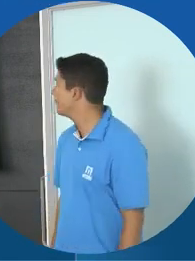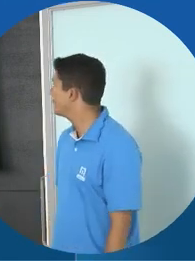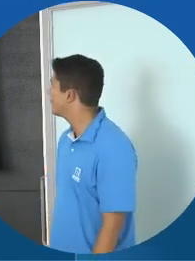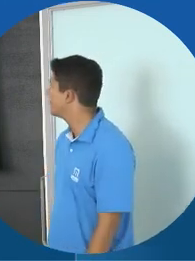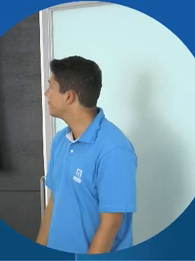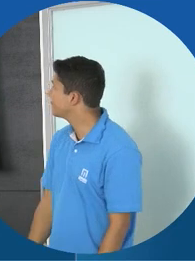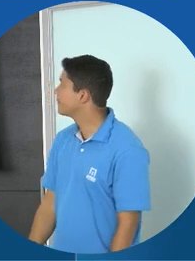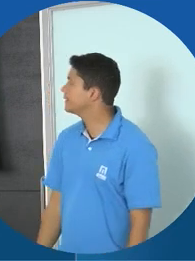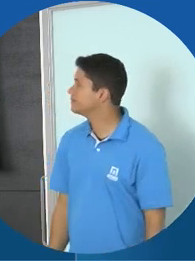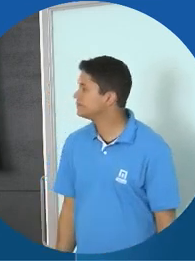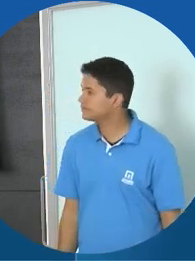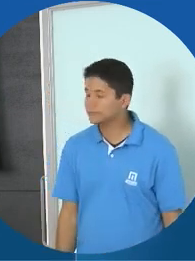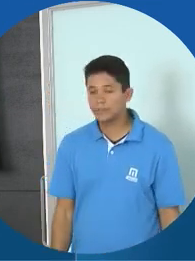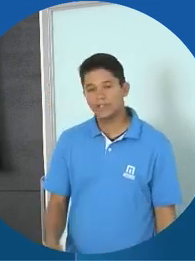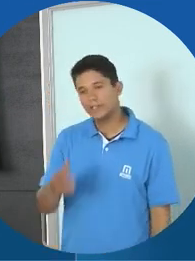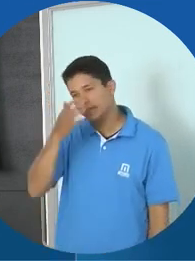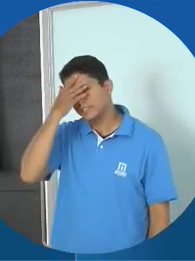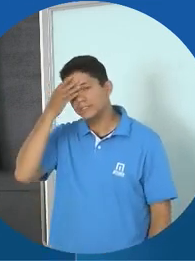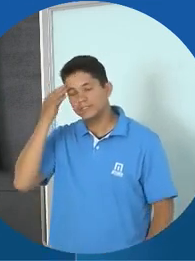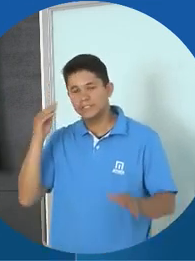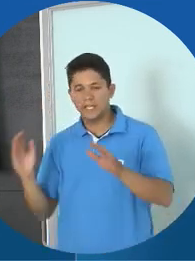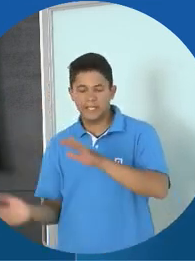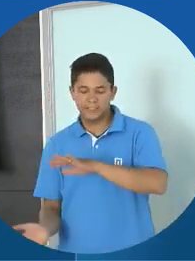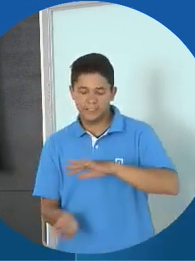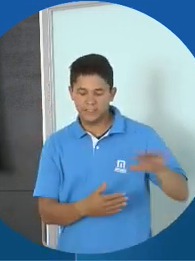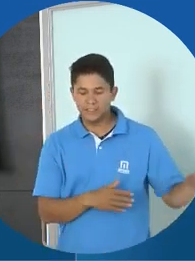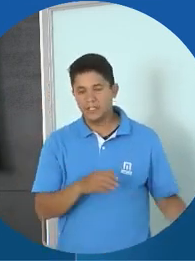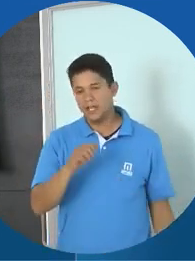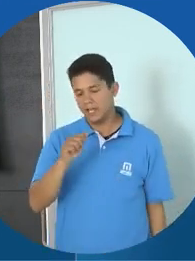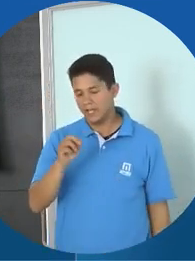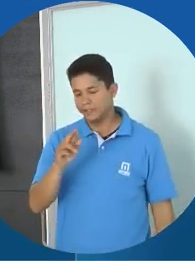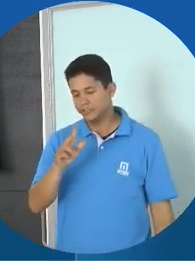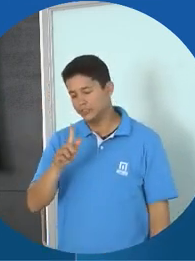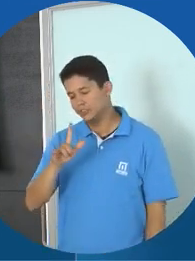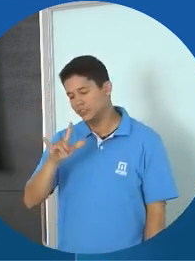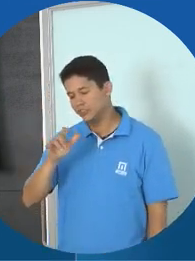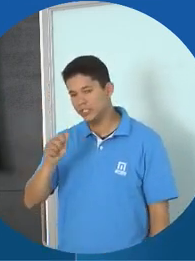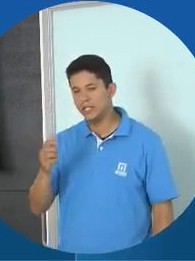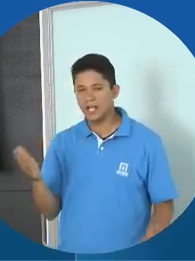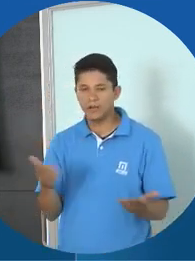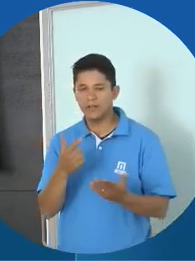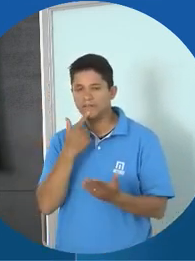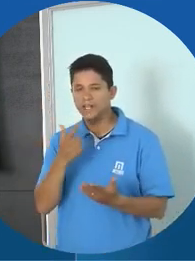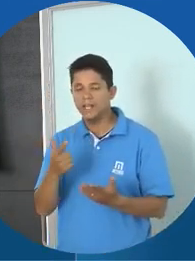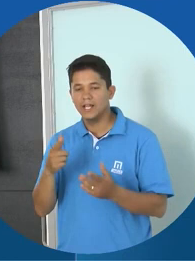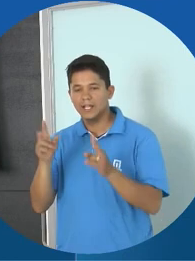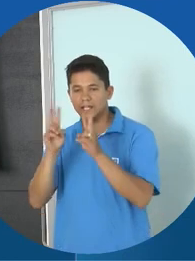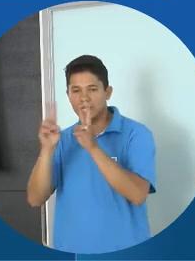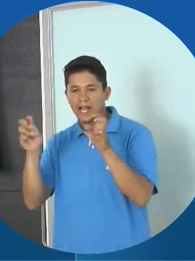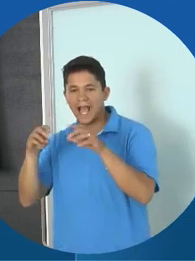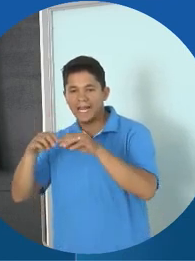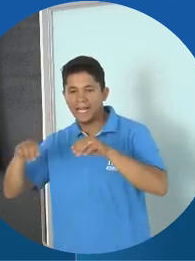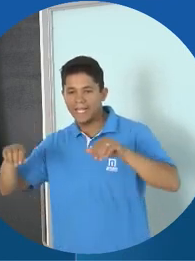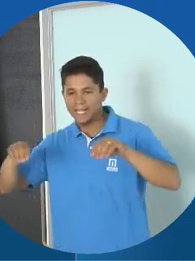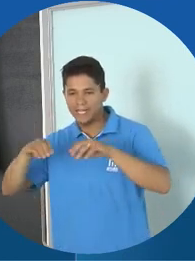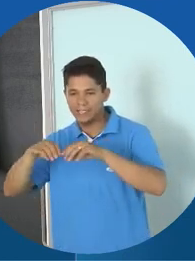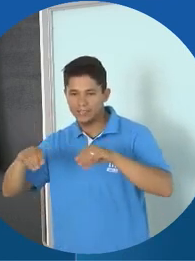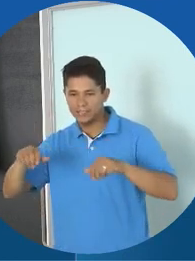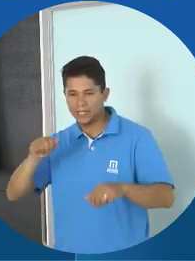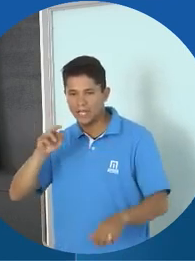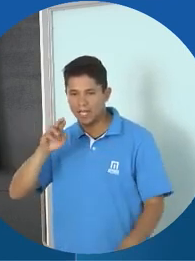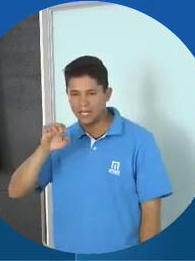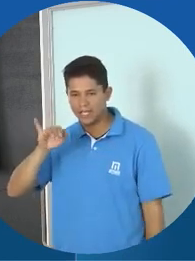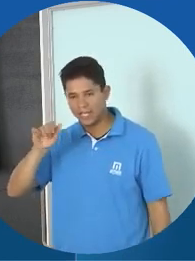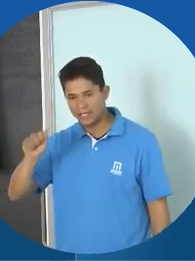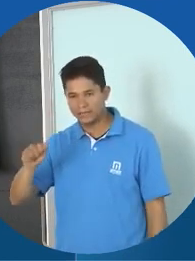Entrando um pouco, esquecendo um pouco a argila, né, falando um pouco de areia agora, a gente também fez alguns testes